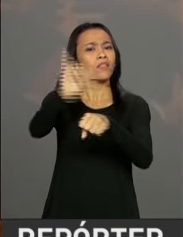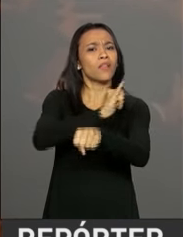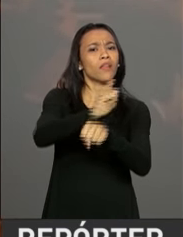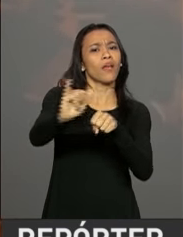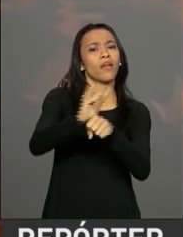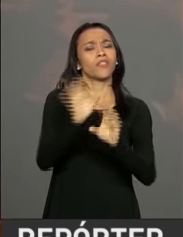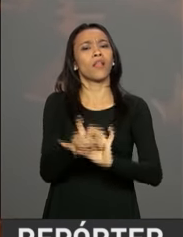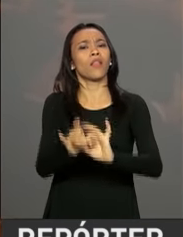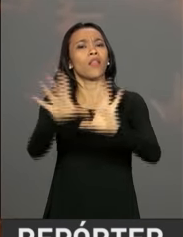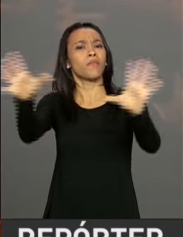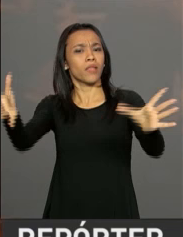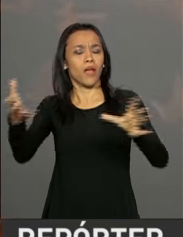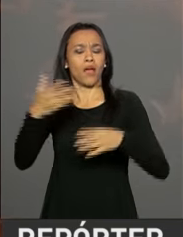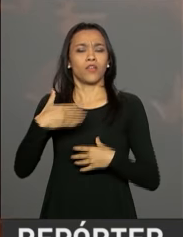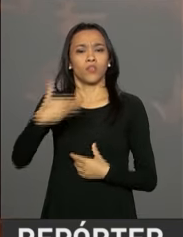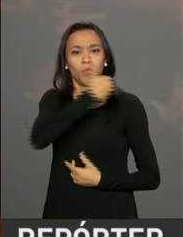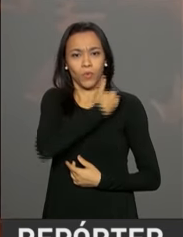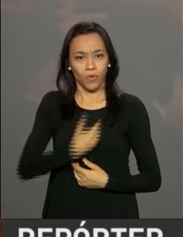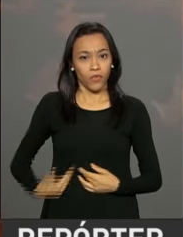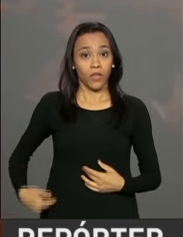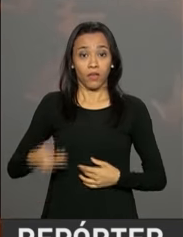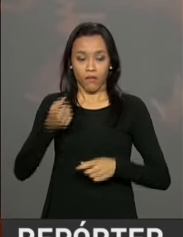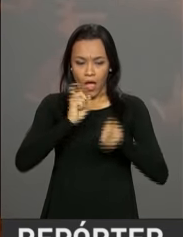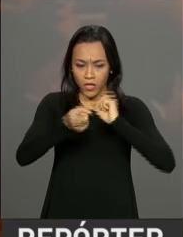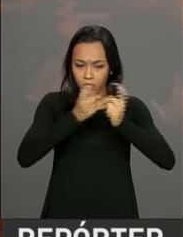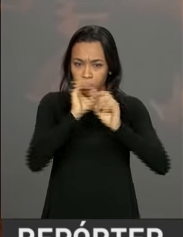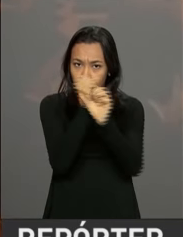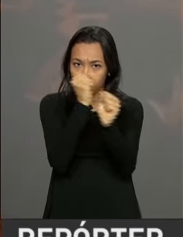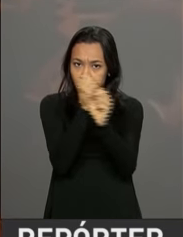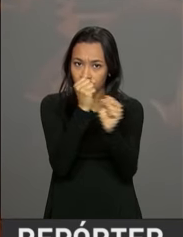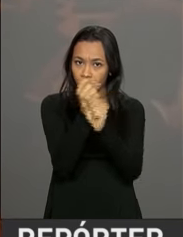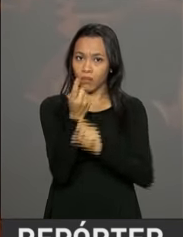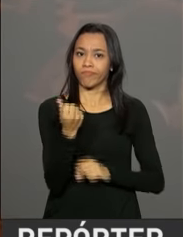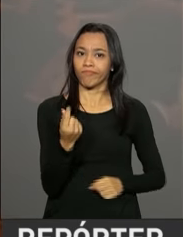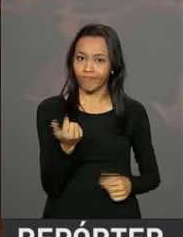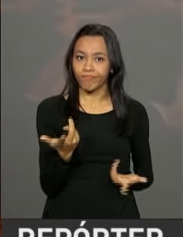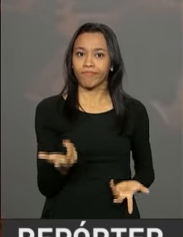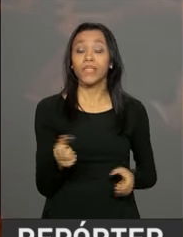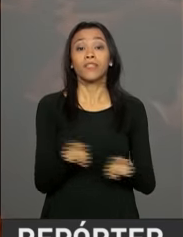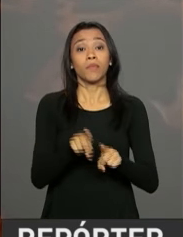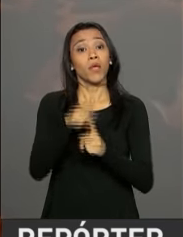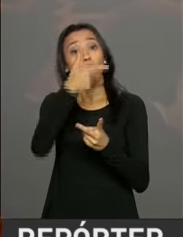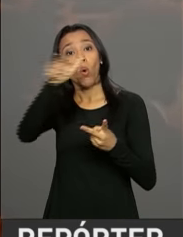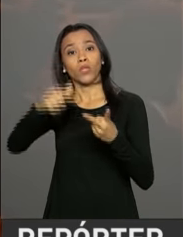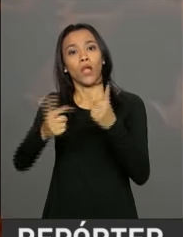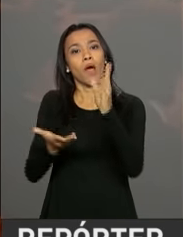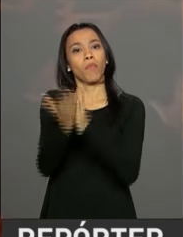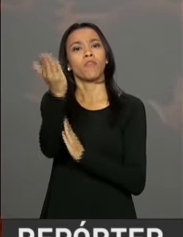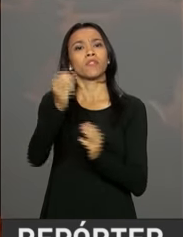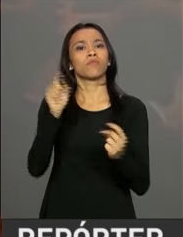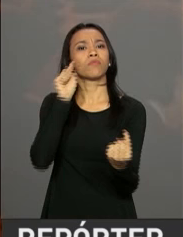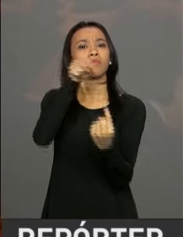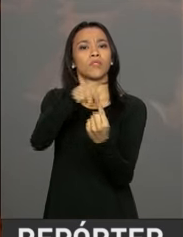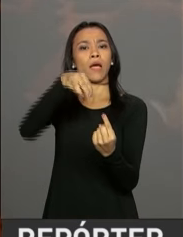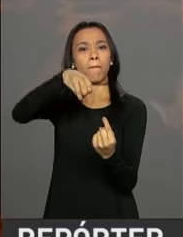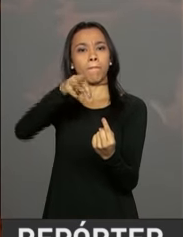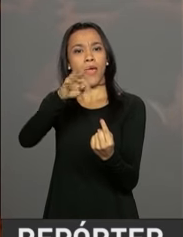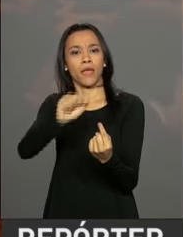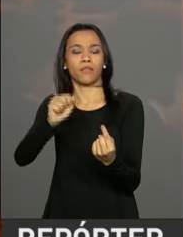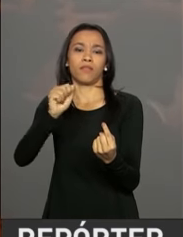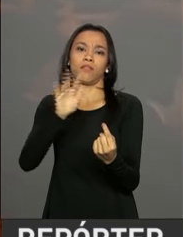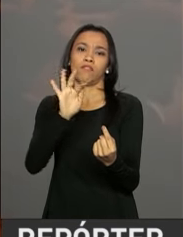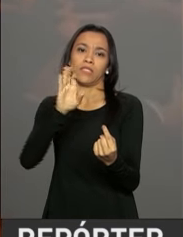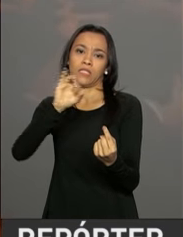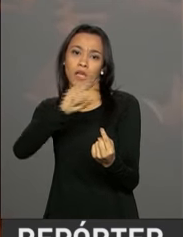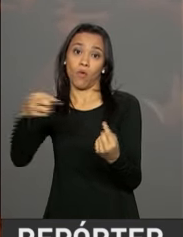mais liberdade para o governo administrar o orçamento e também a aprovação da nova meta fiscal. Temer ainda